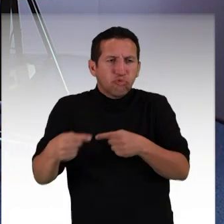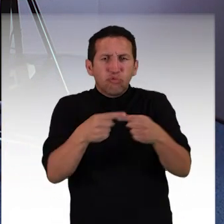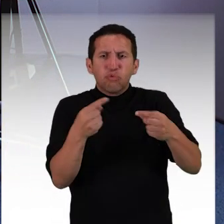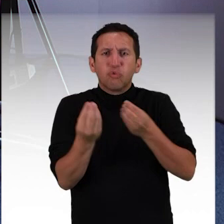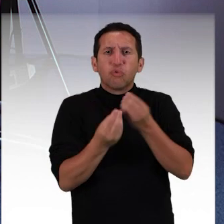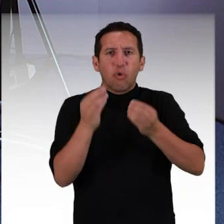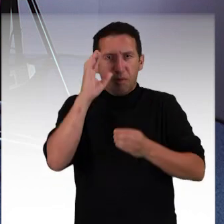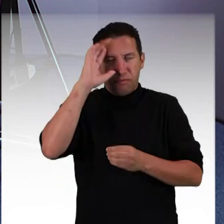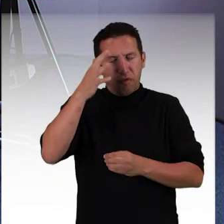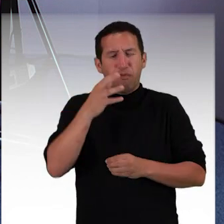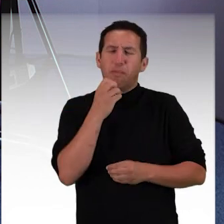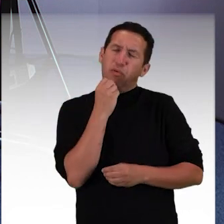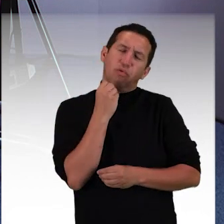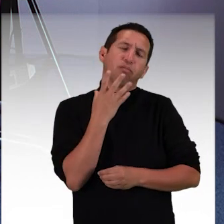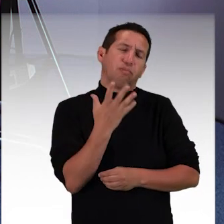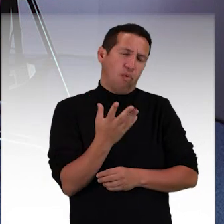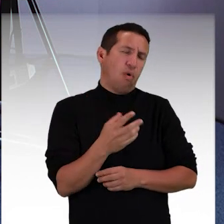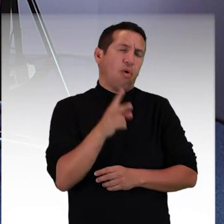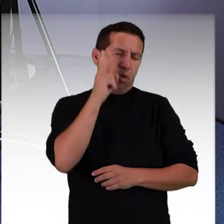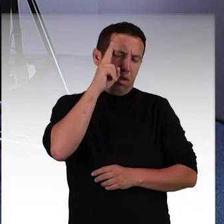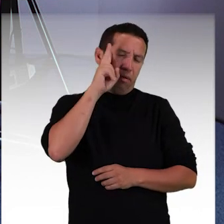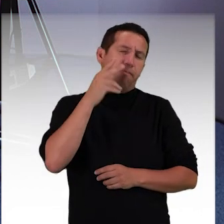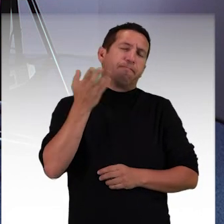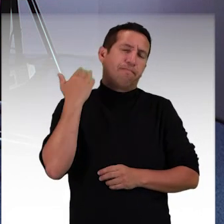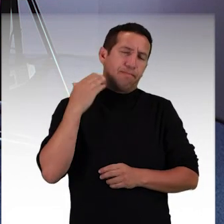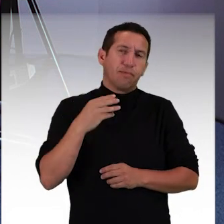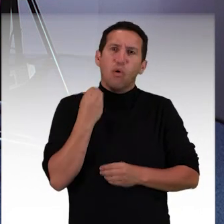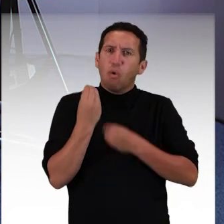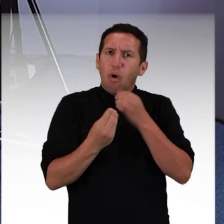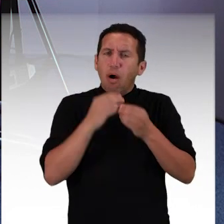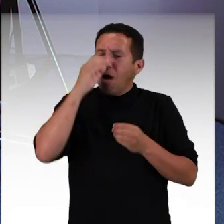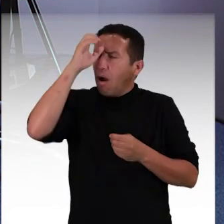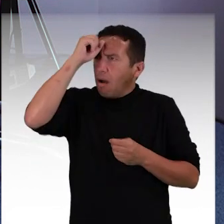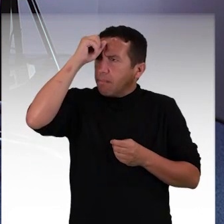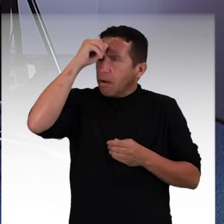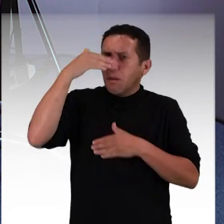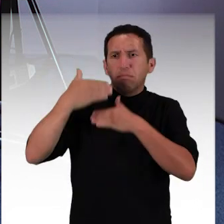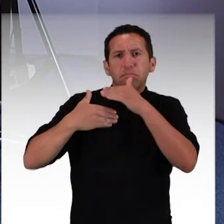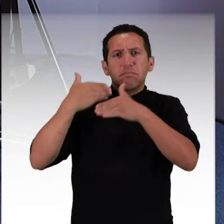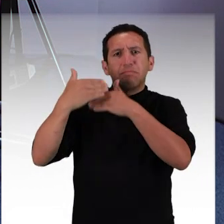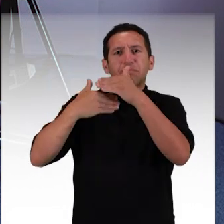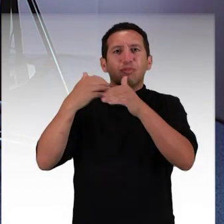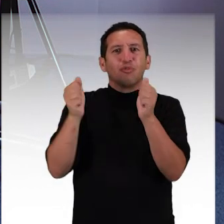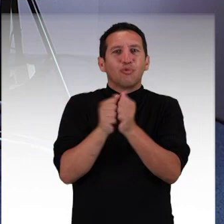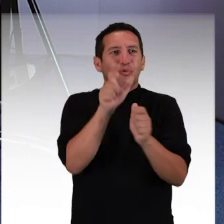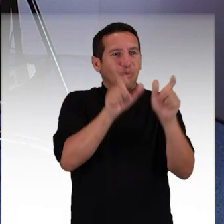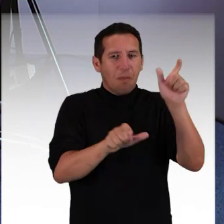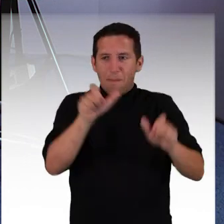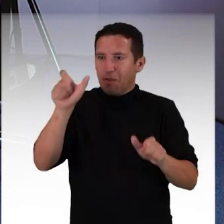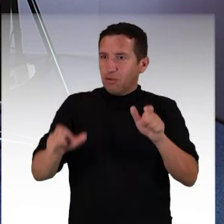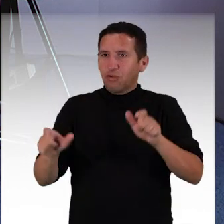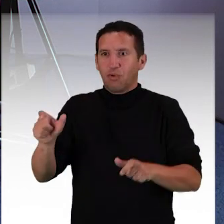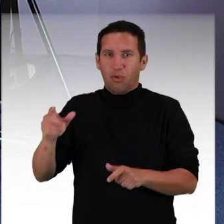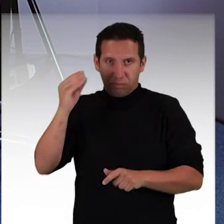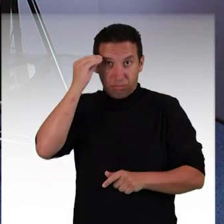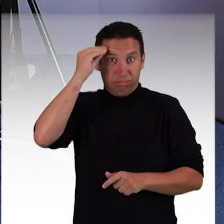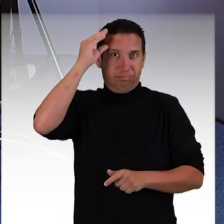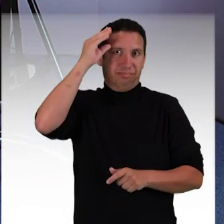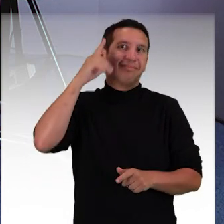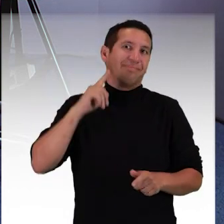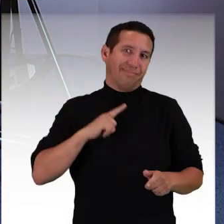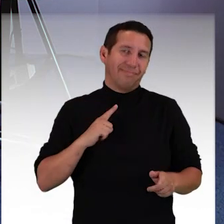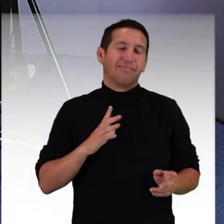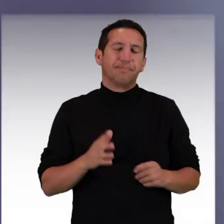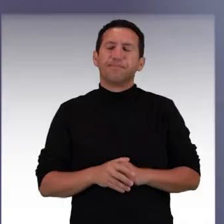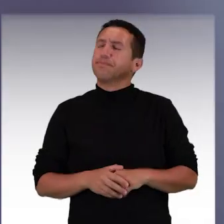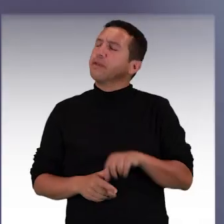as melhores soluções para os casos ali foi muito enriquecedor para mim como aprendizado com pessoas de excelência na